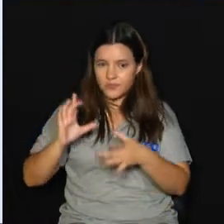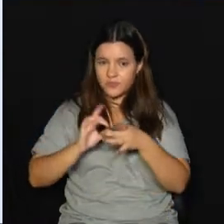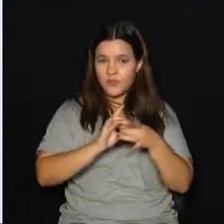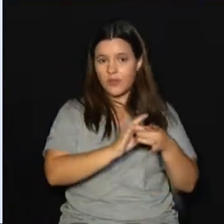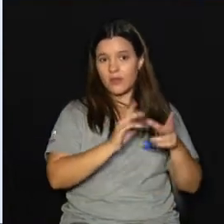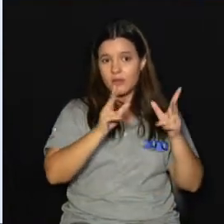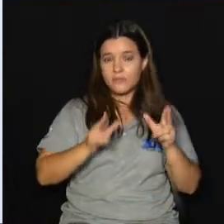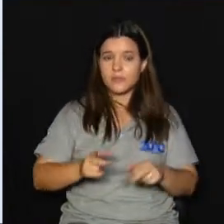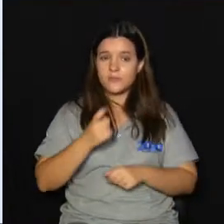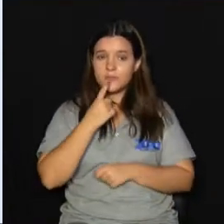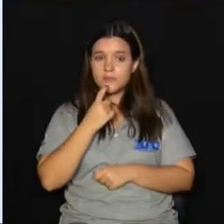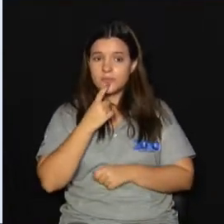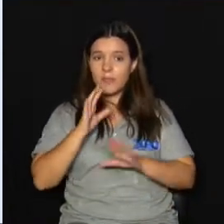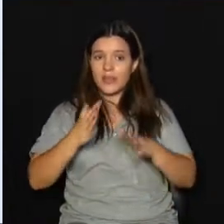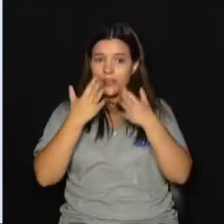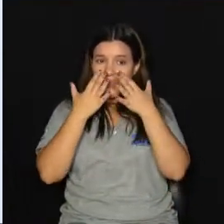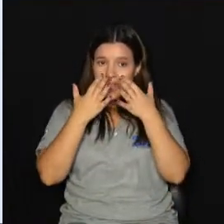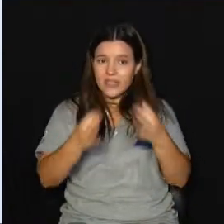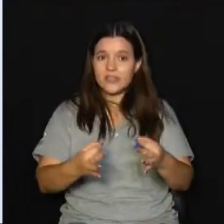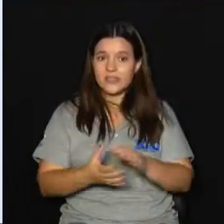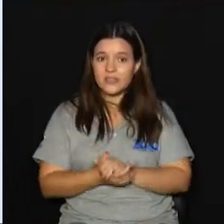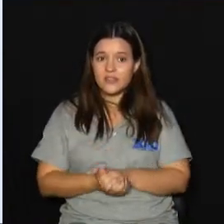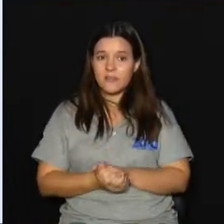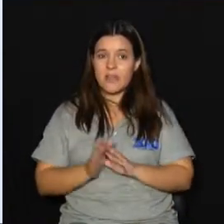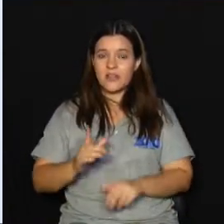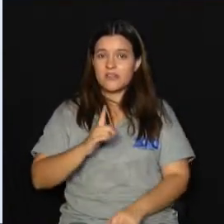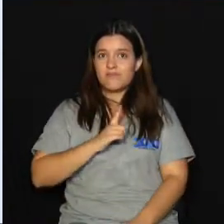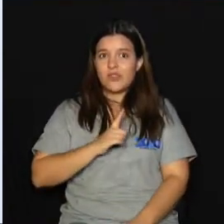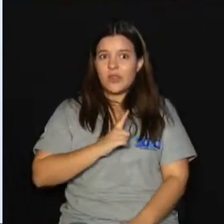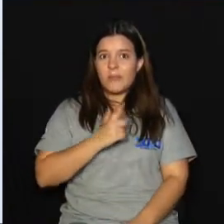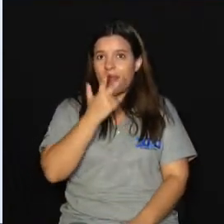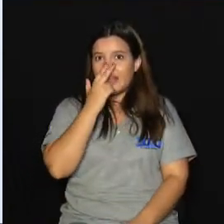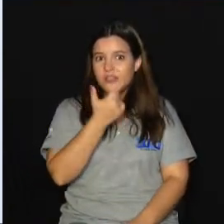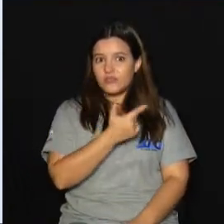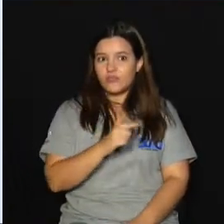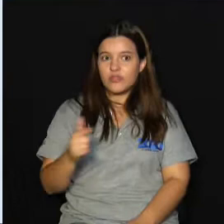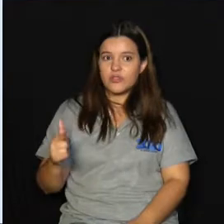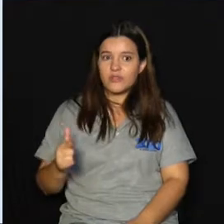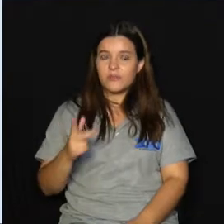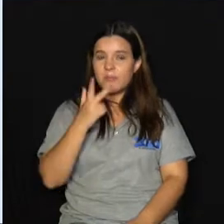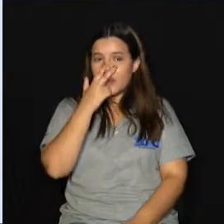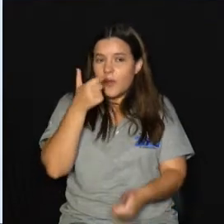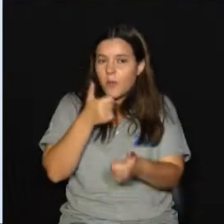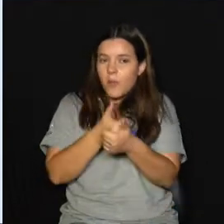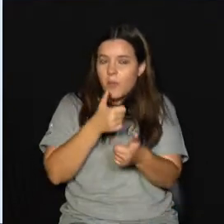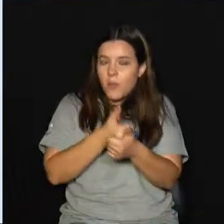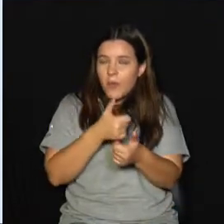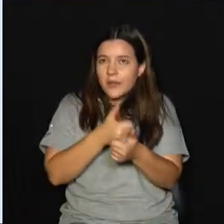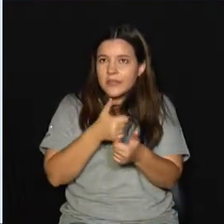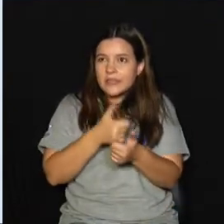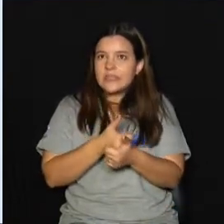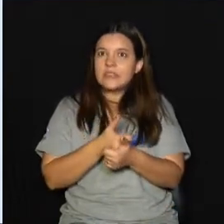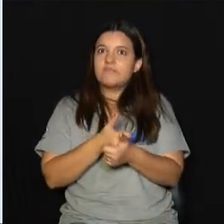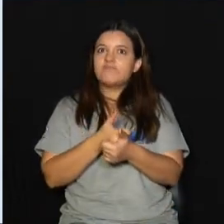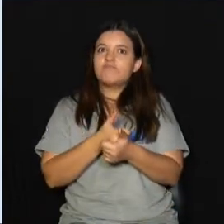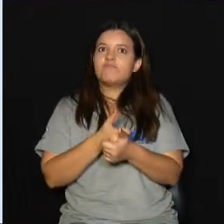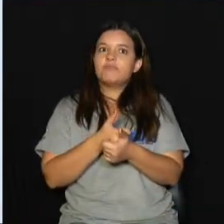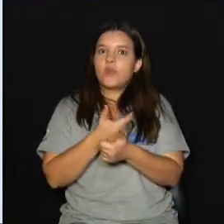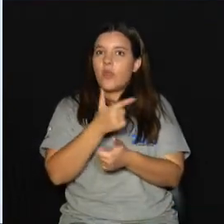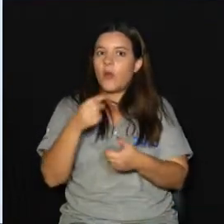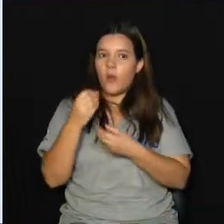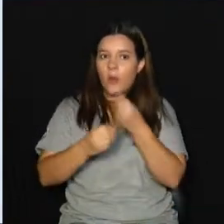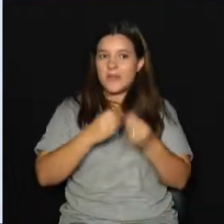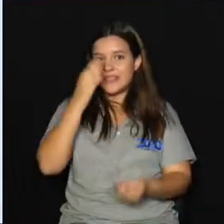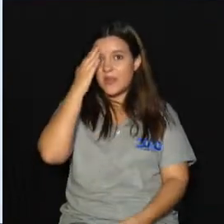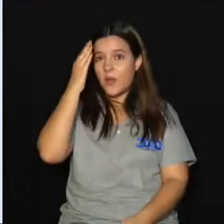Campinas, mas chama atenção que a gente também não tinha uma proximidade, né? Não tinha como a gente saber